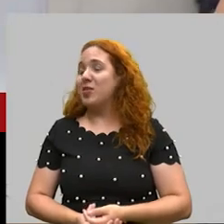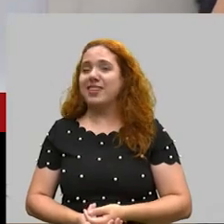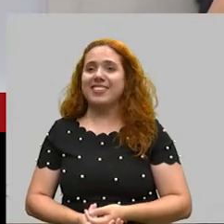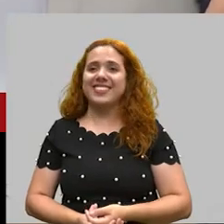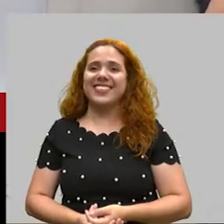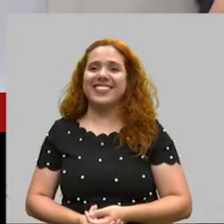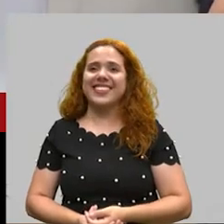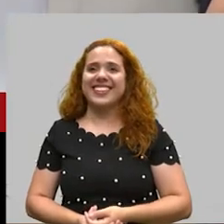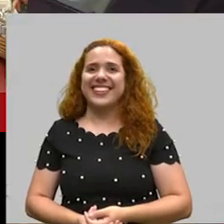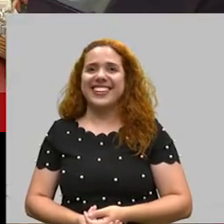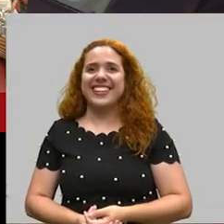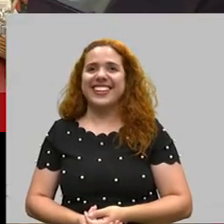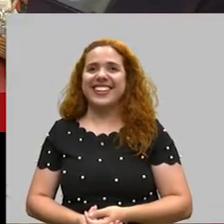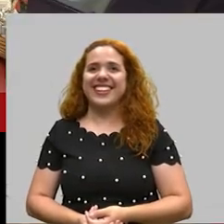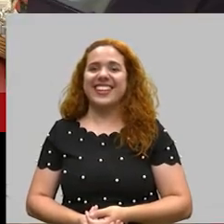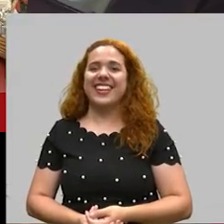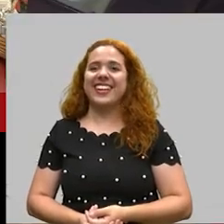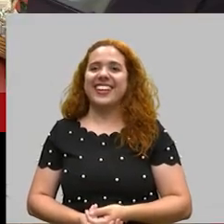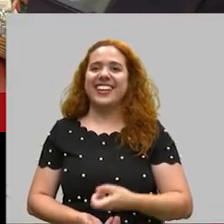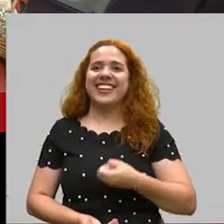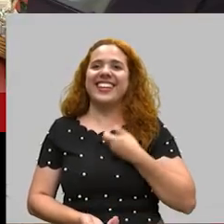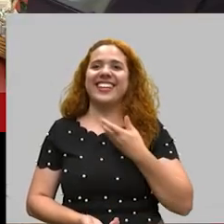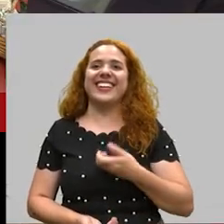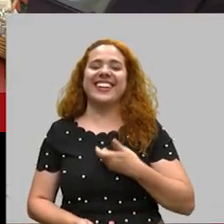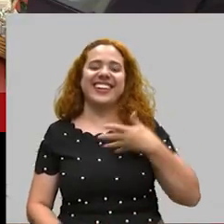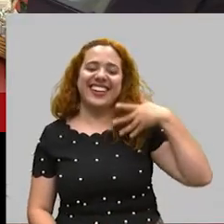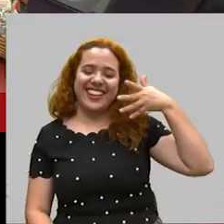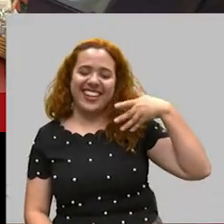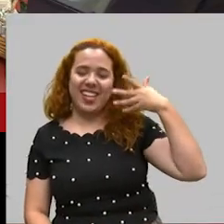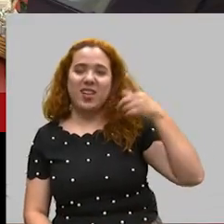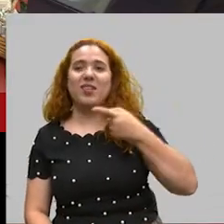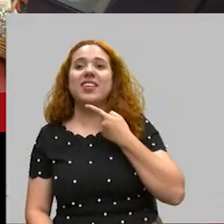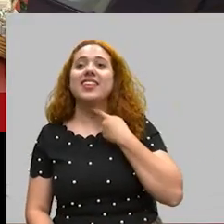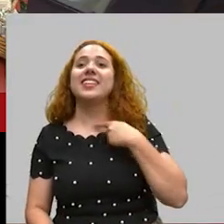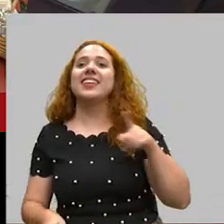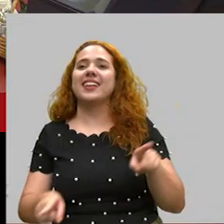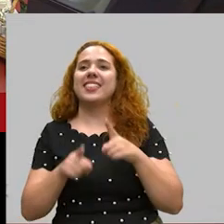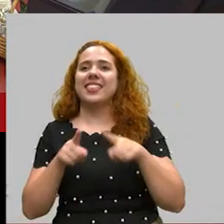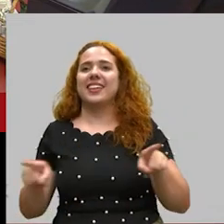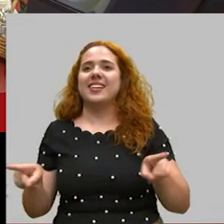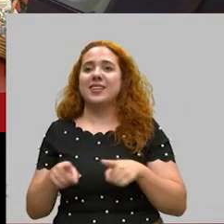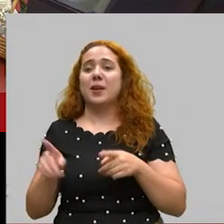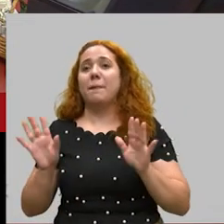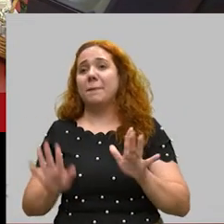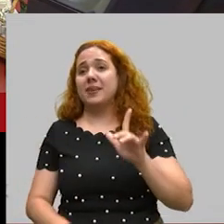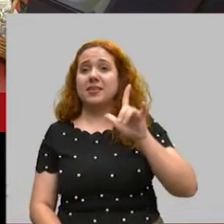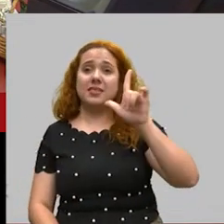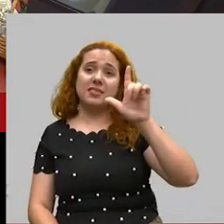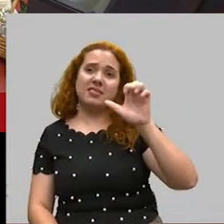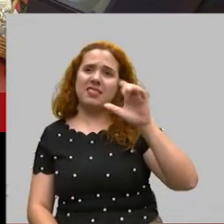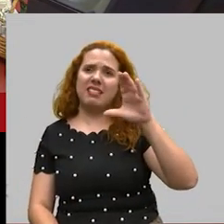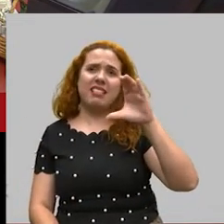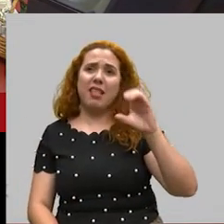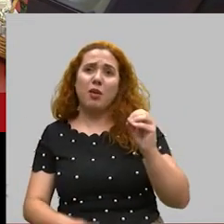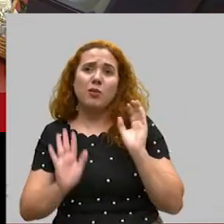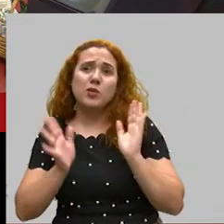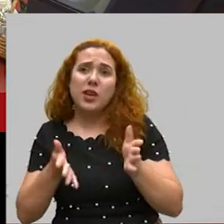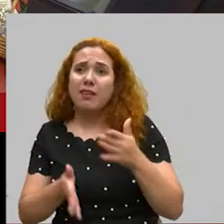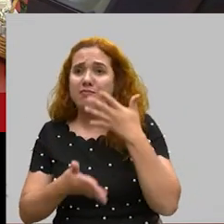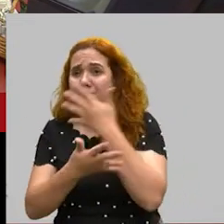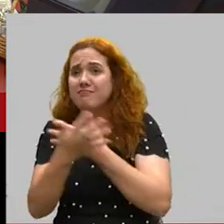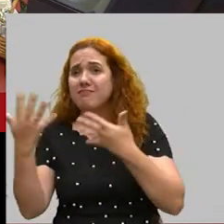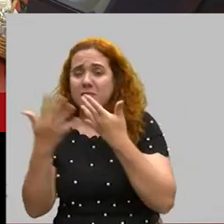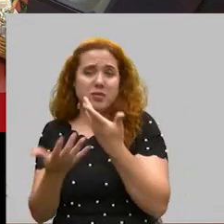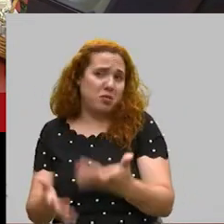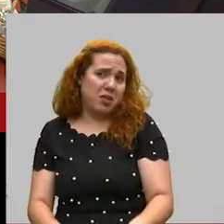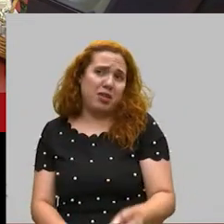e eu ia começar a minha fala cantando uma música mas daí Leleco já cantou então eu não vou fazer ISS de novo